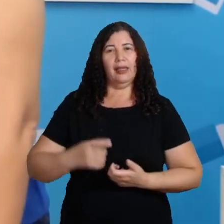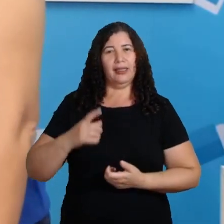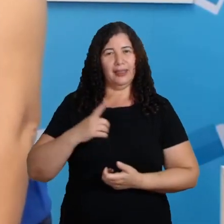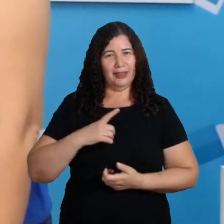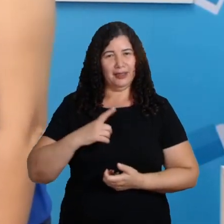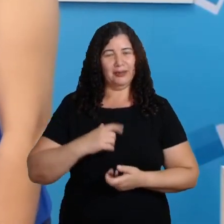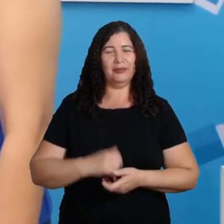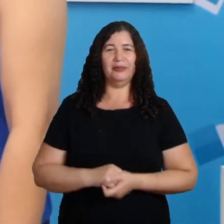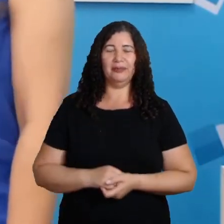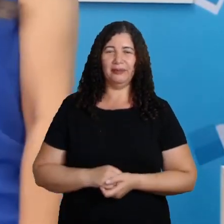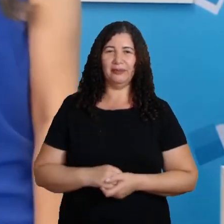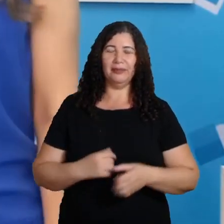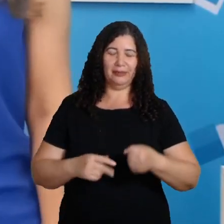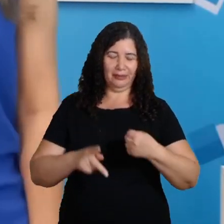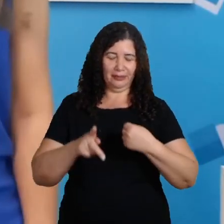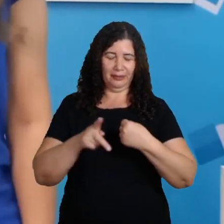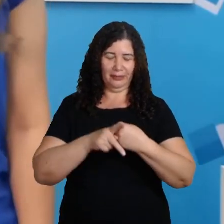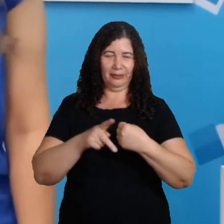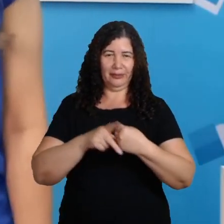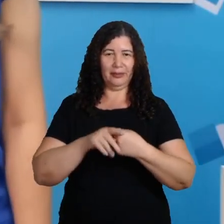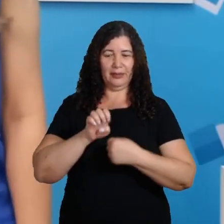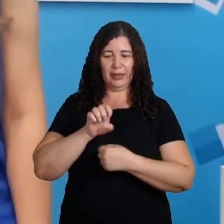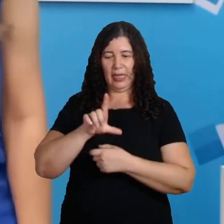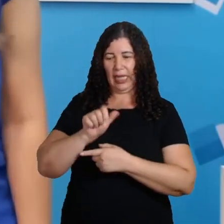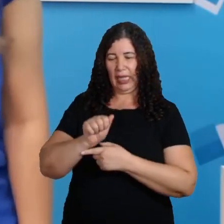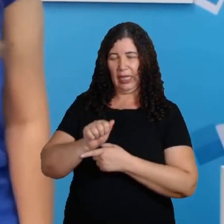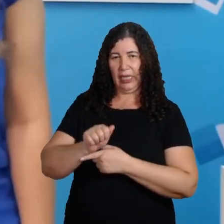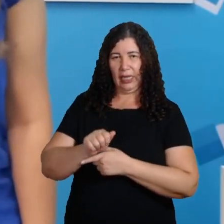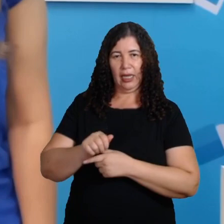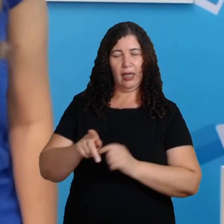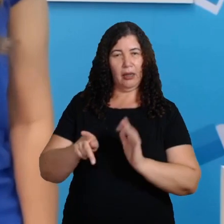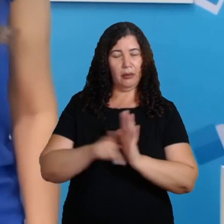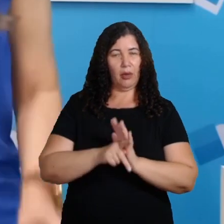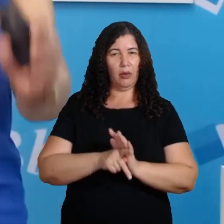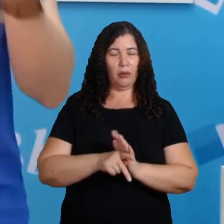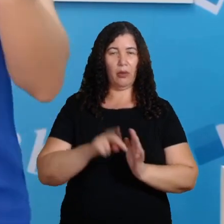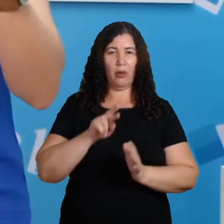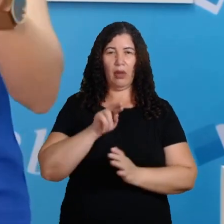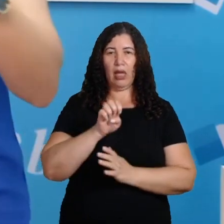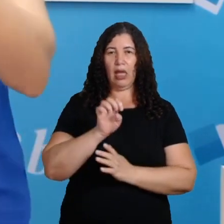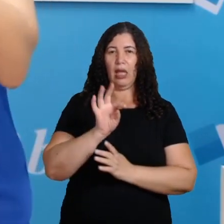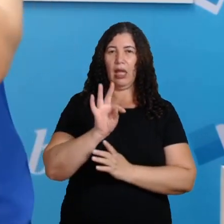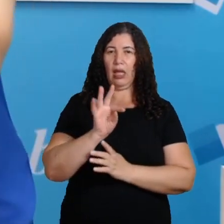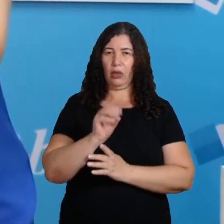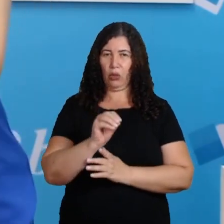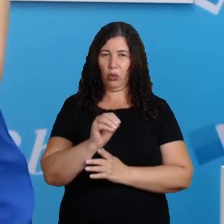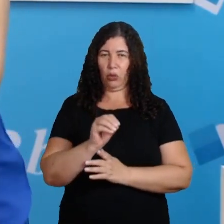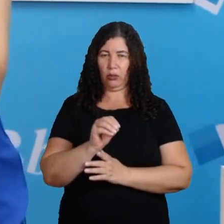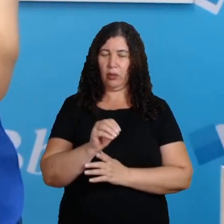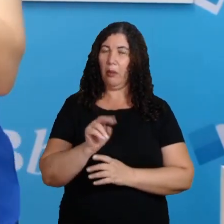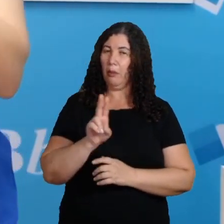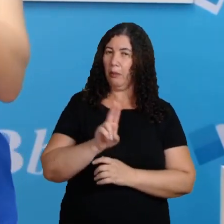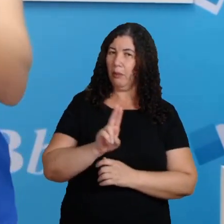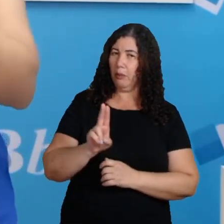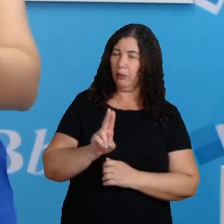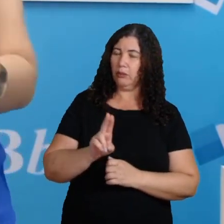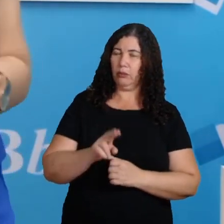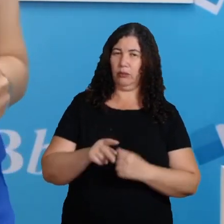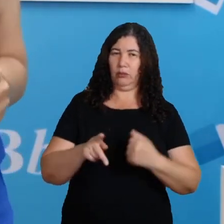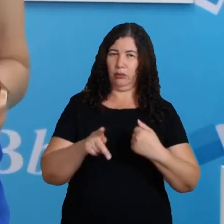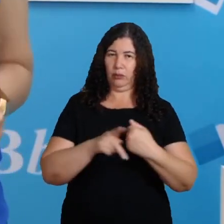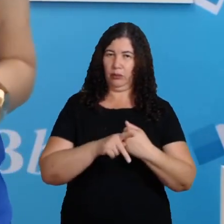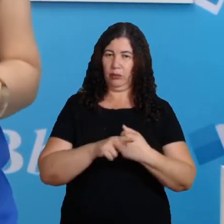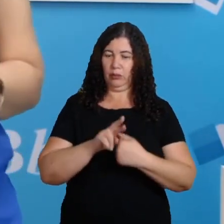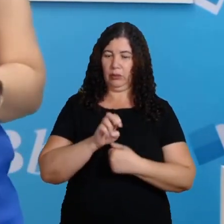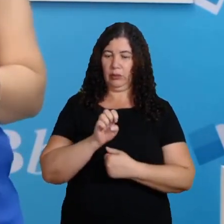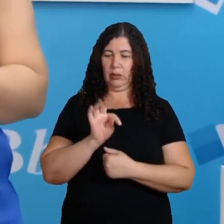O pronome ela é pessoal do caso reto. Falamos sobre pronomes pessoais do caso reto na